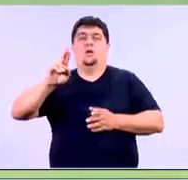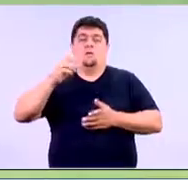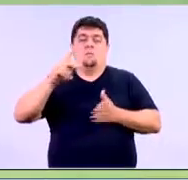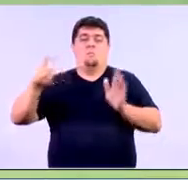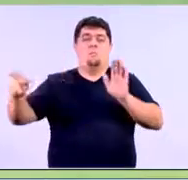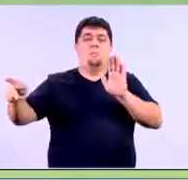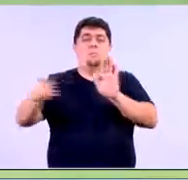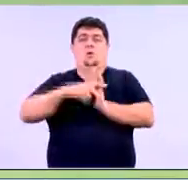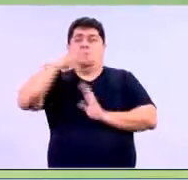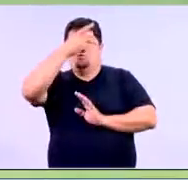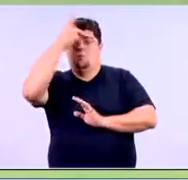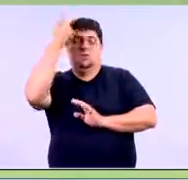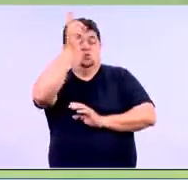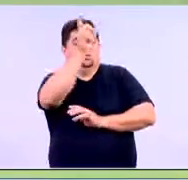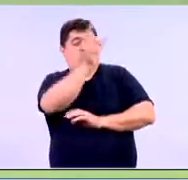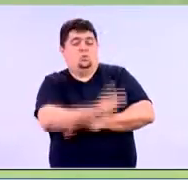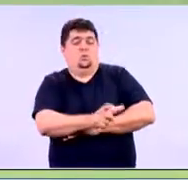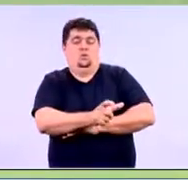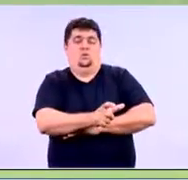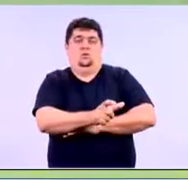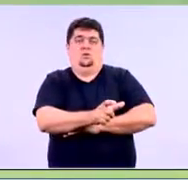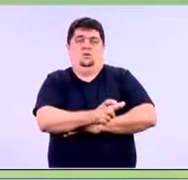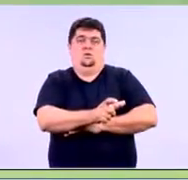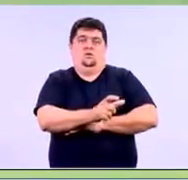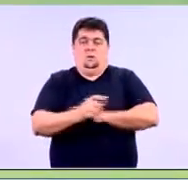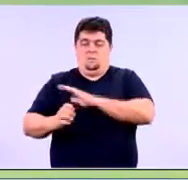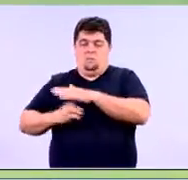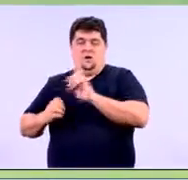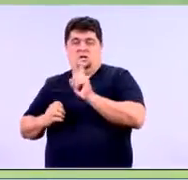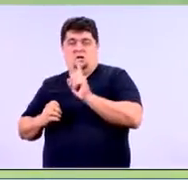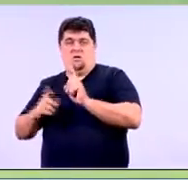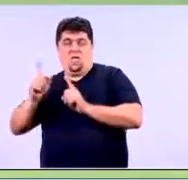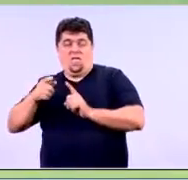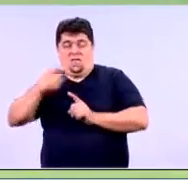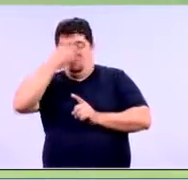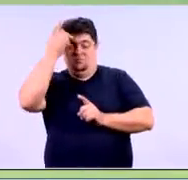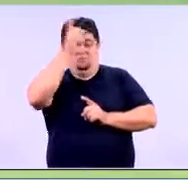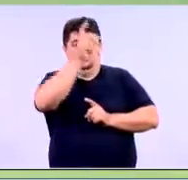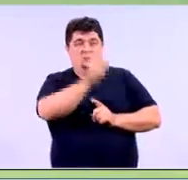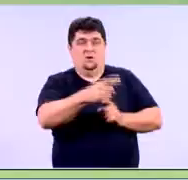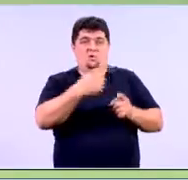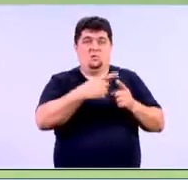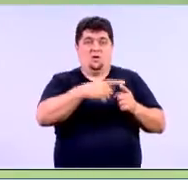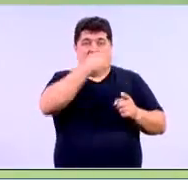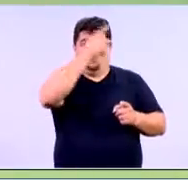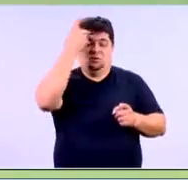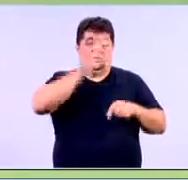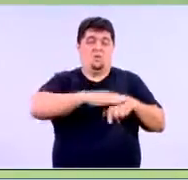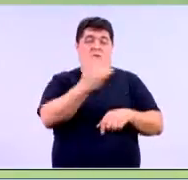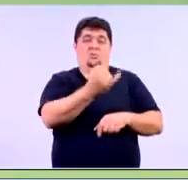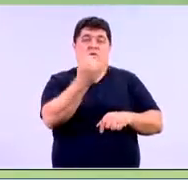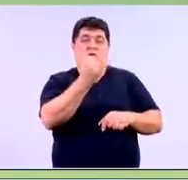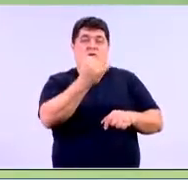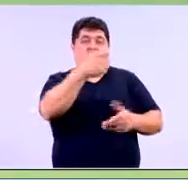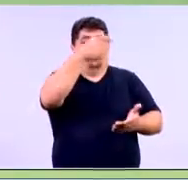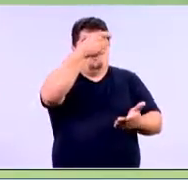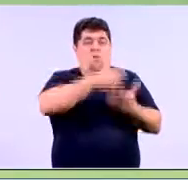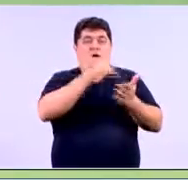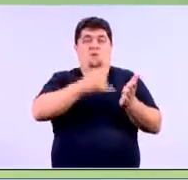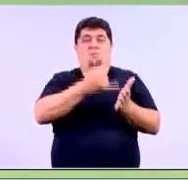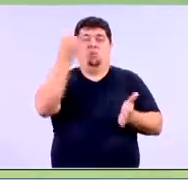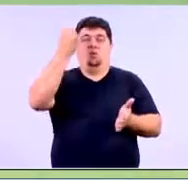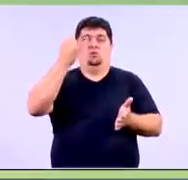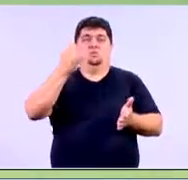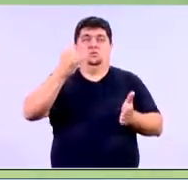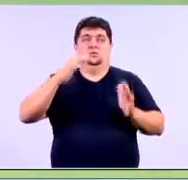contribuinte, sempre assegurado para que esse contribuinte, como ele é financiador do nosso Estado, ele não tenha